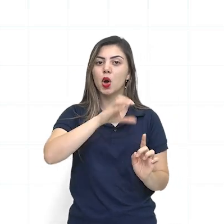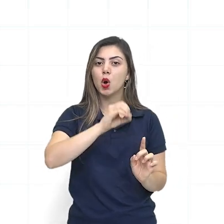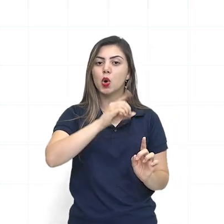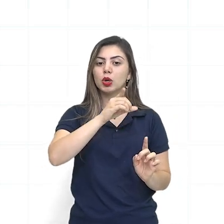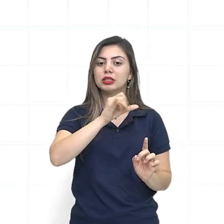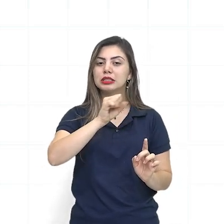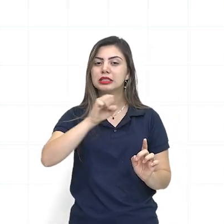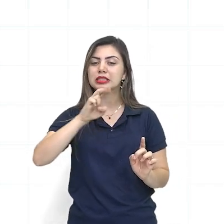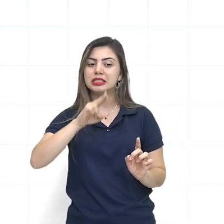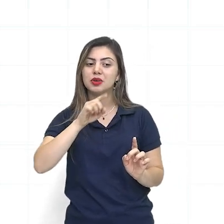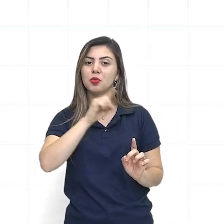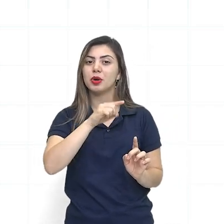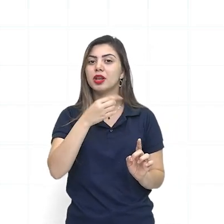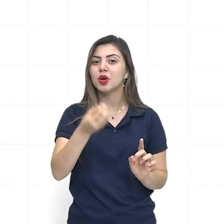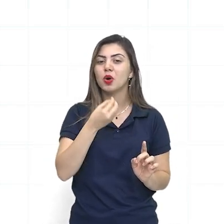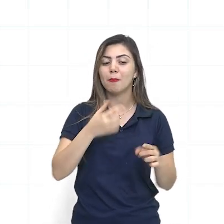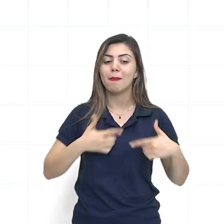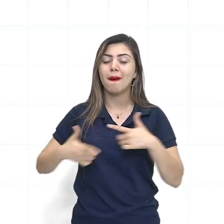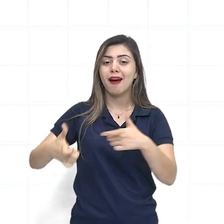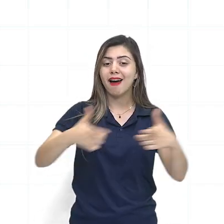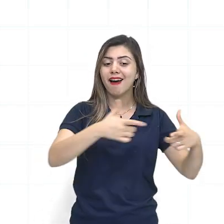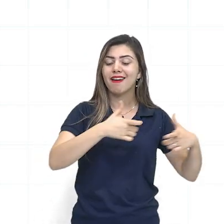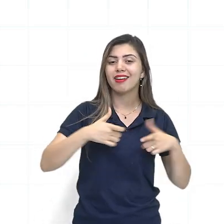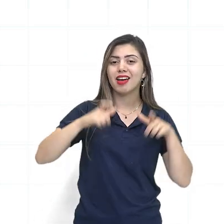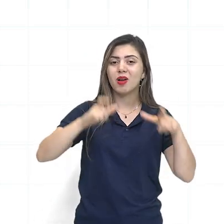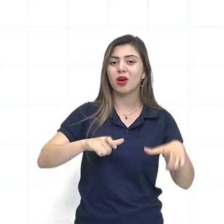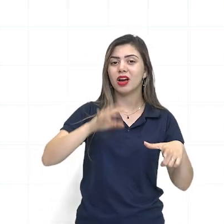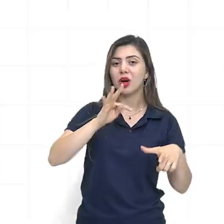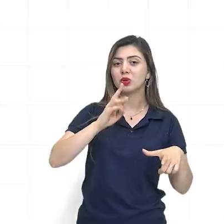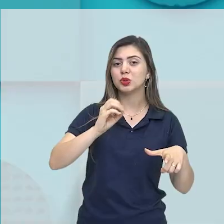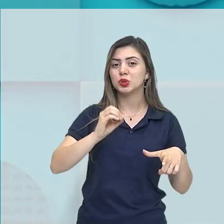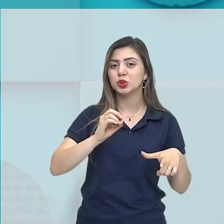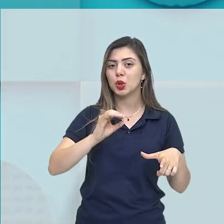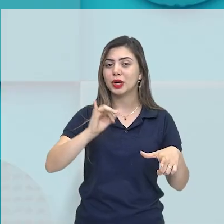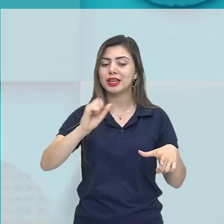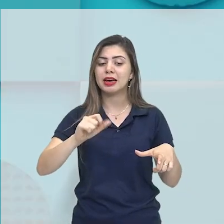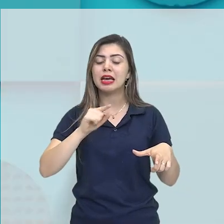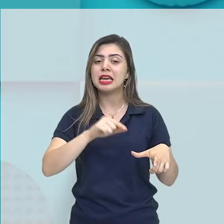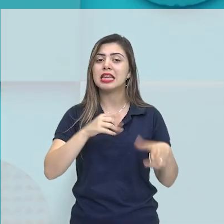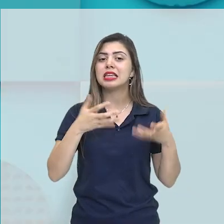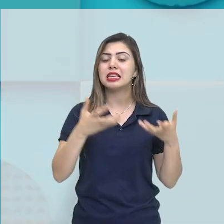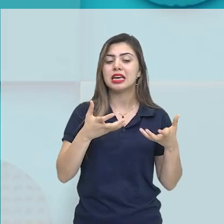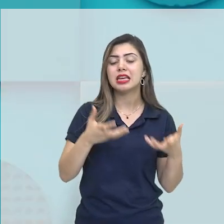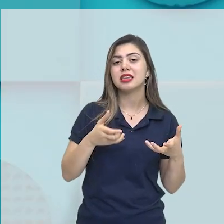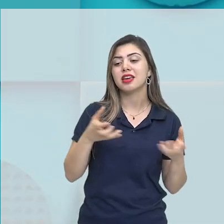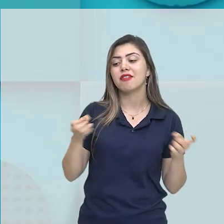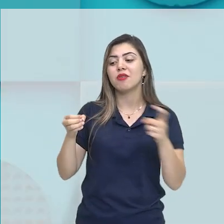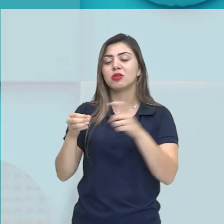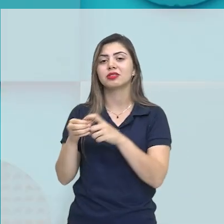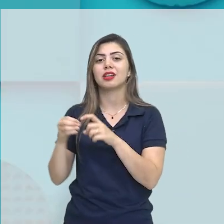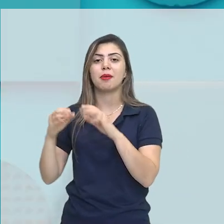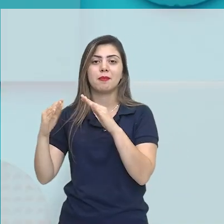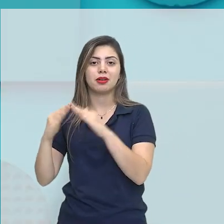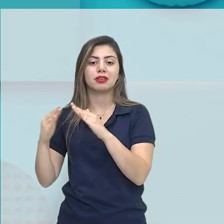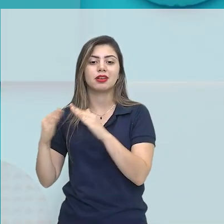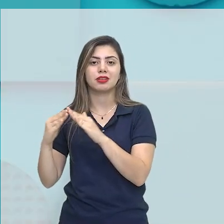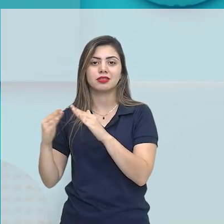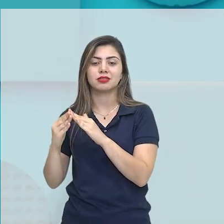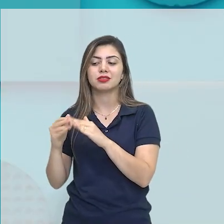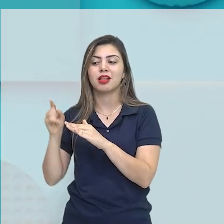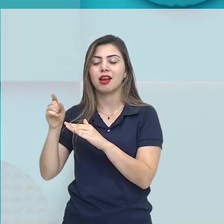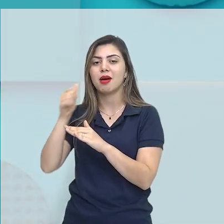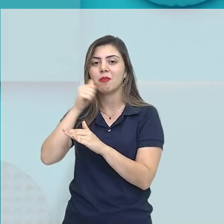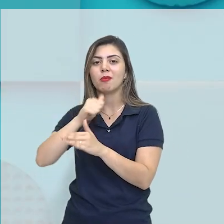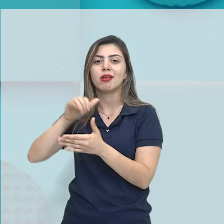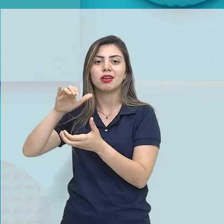veio lá da guerra de Troia, né, e aí ele desejava voltar para sua casa, né, com a